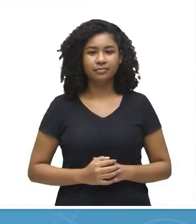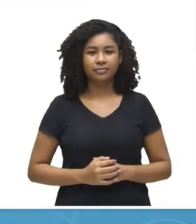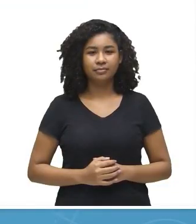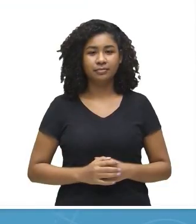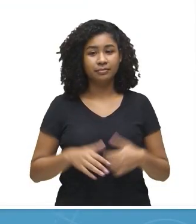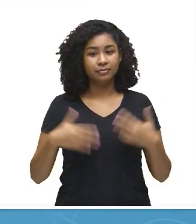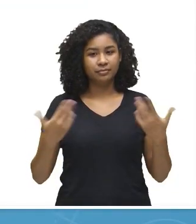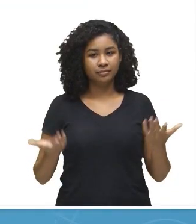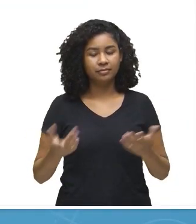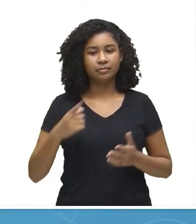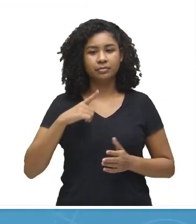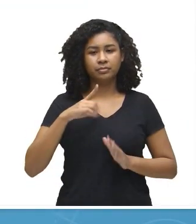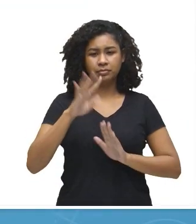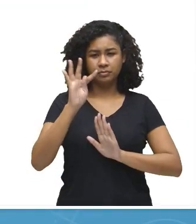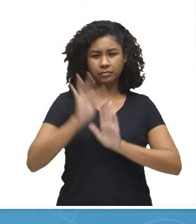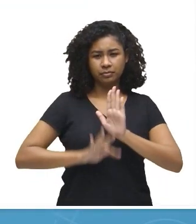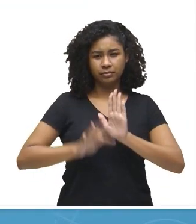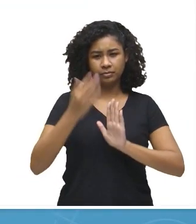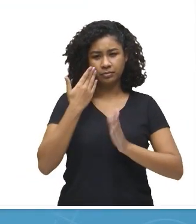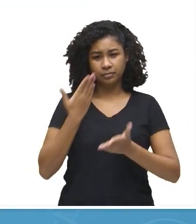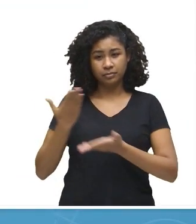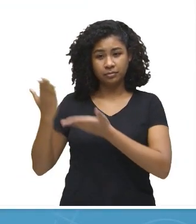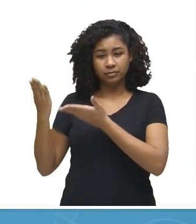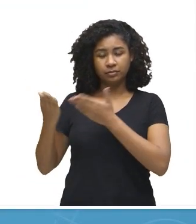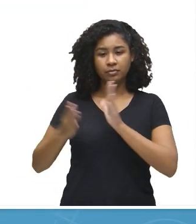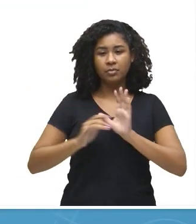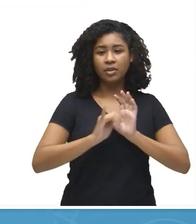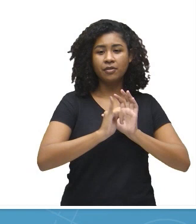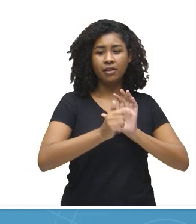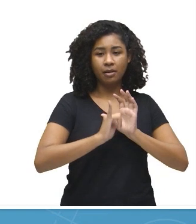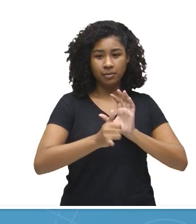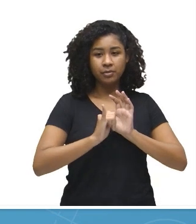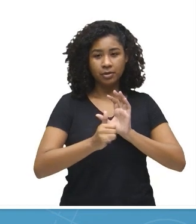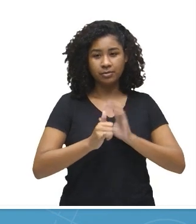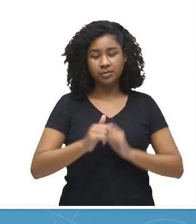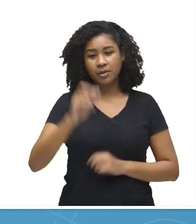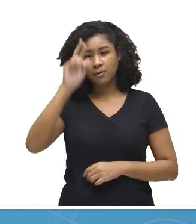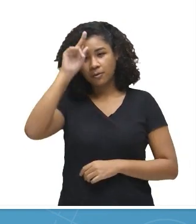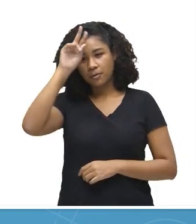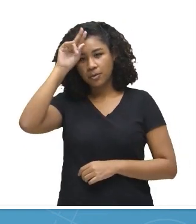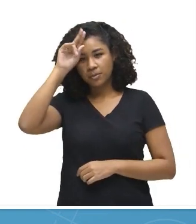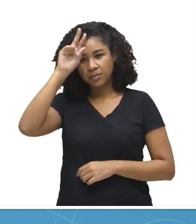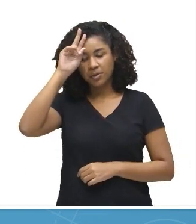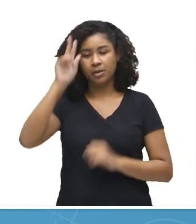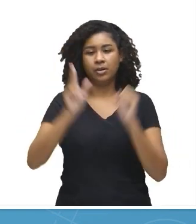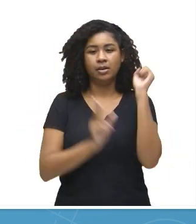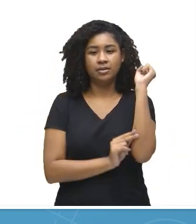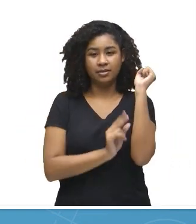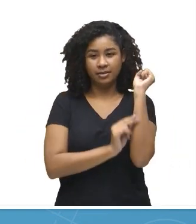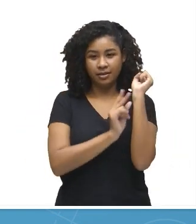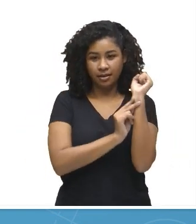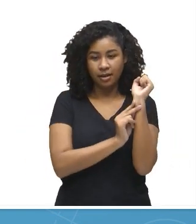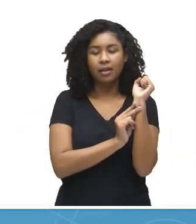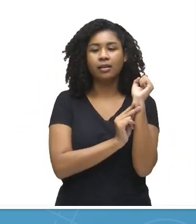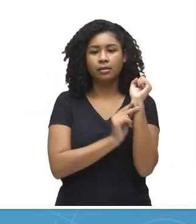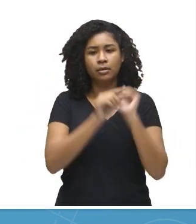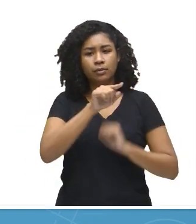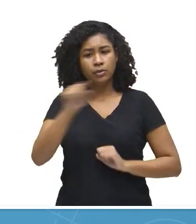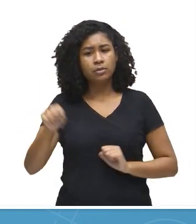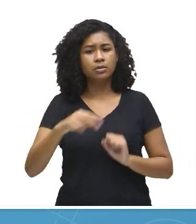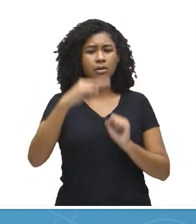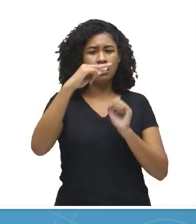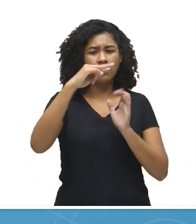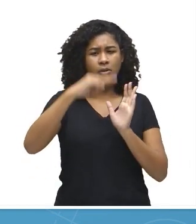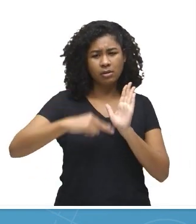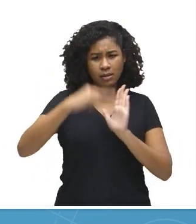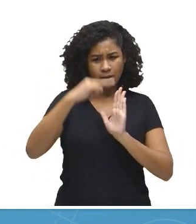Então, turmas, nós temos aí uma fábula, A Formiga e a Cigarra, contemporânea. Vocês vão ler essa fábula, tá? Ela é um